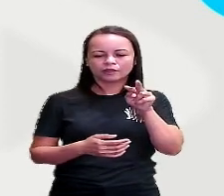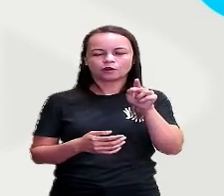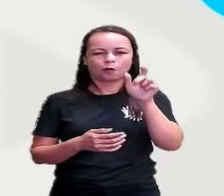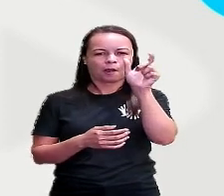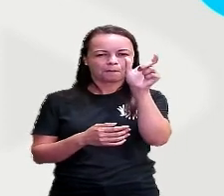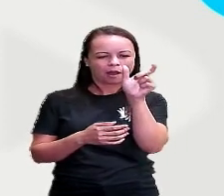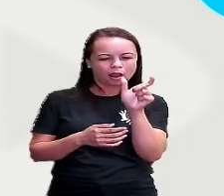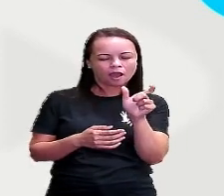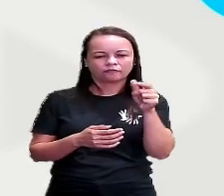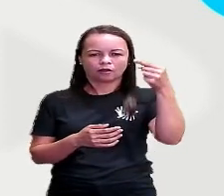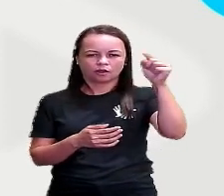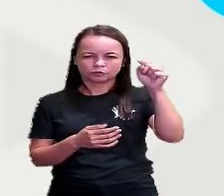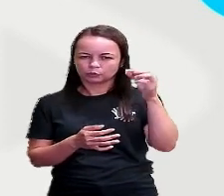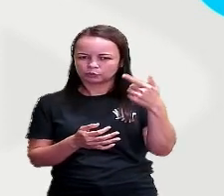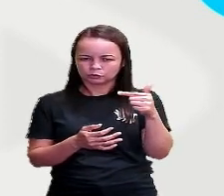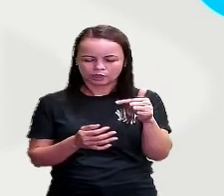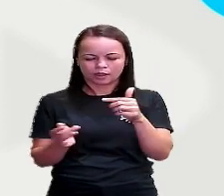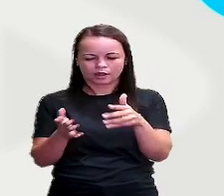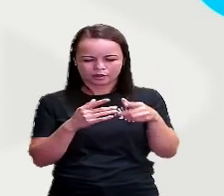Agudo, fubá,